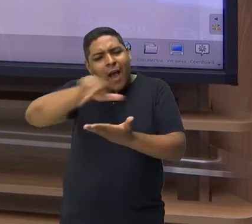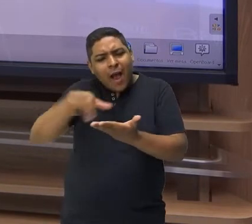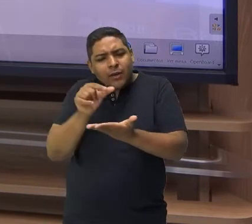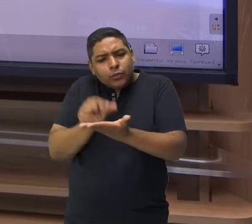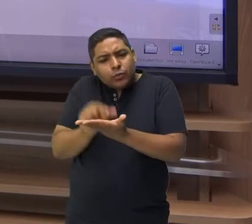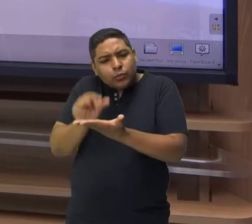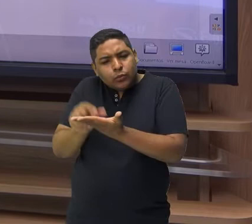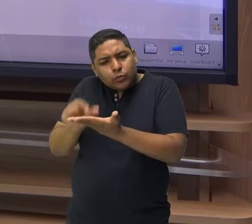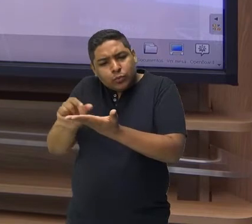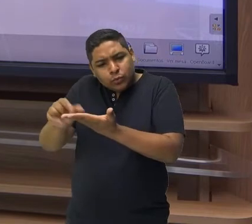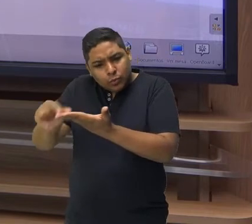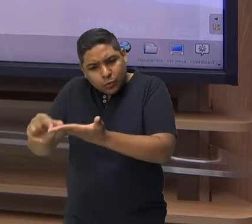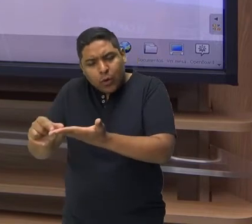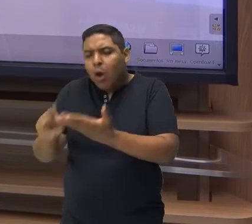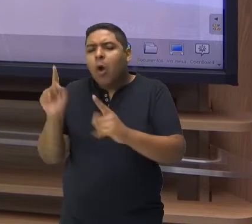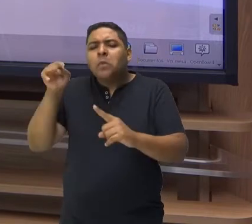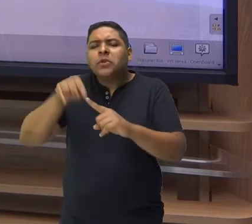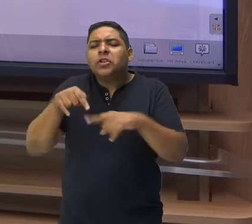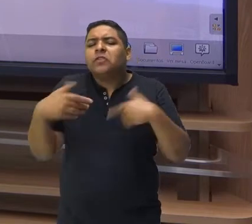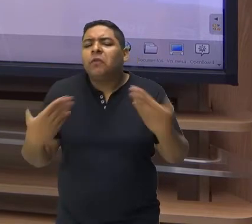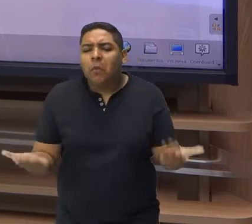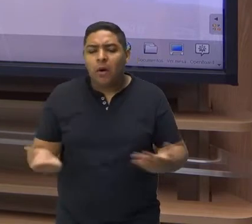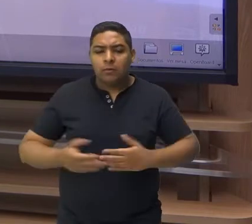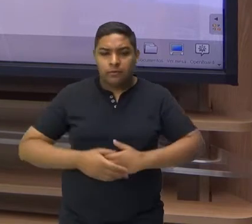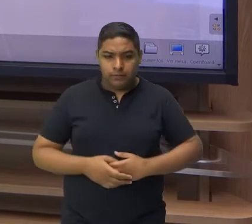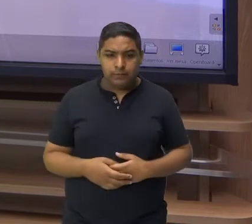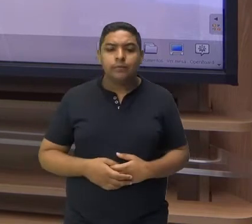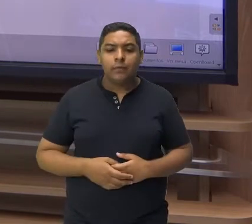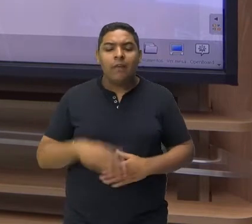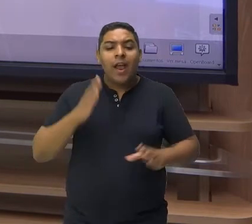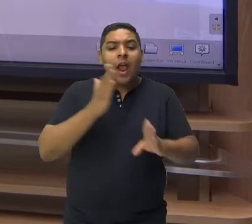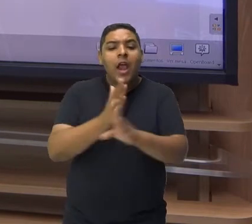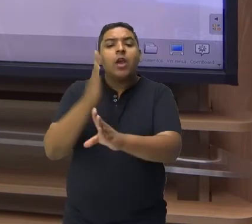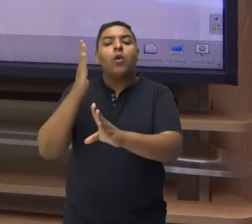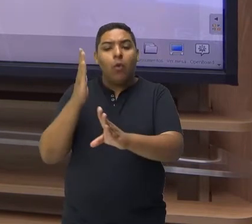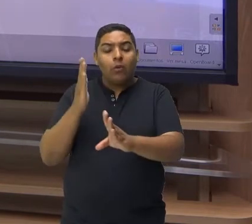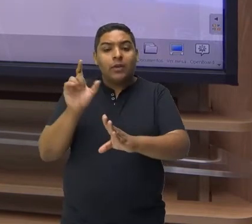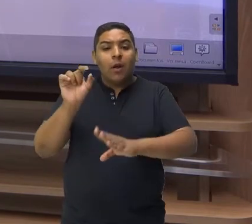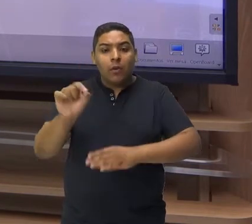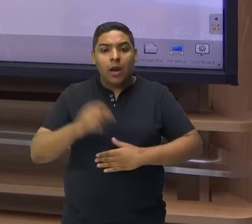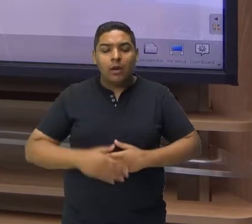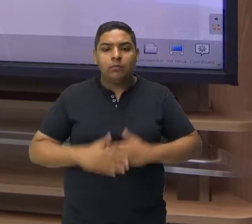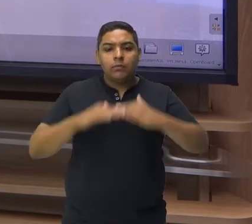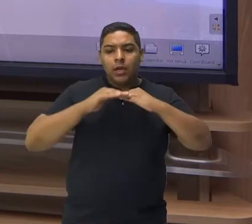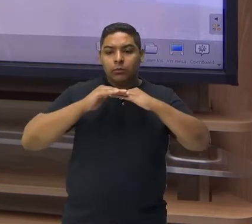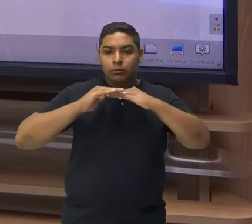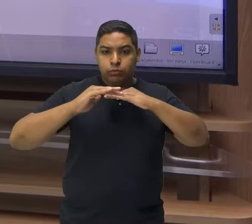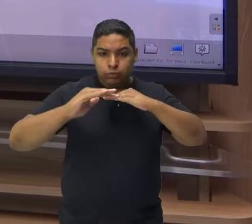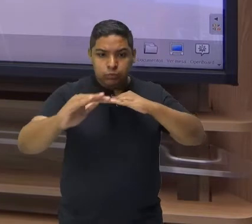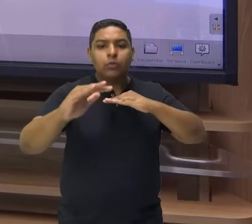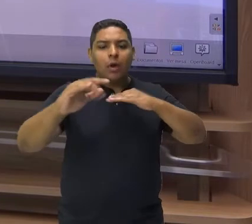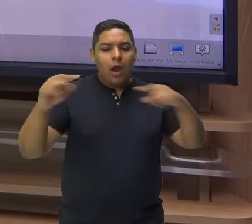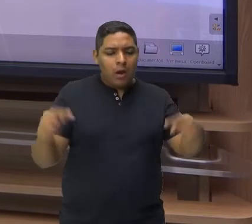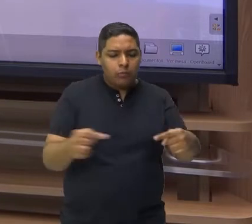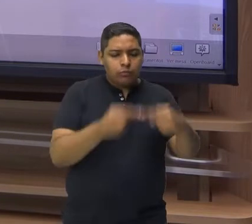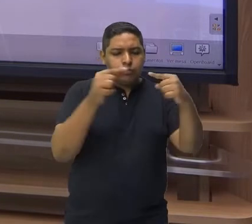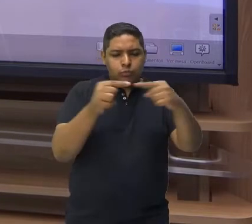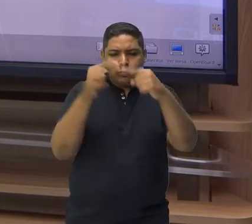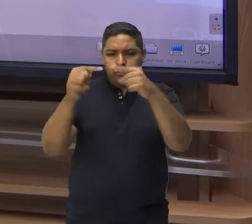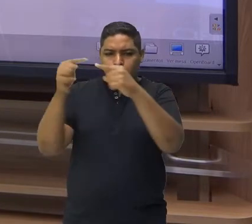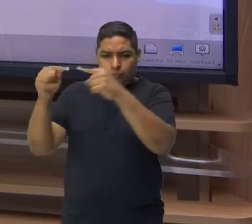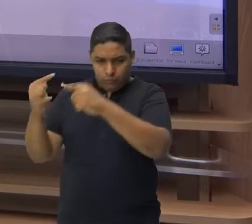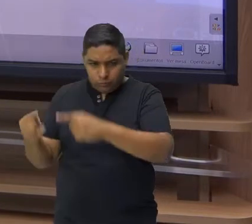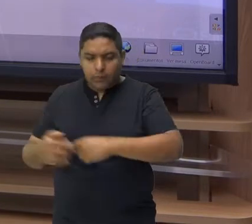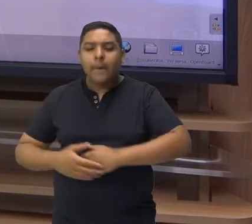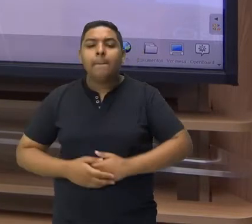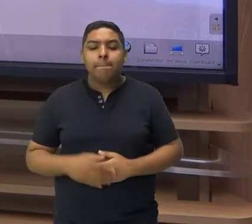é o nosso objetivo hoje aqui? Nós vamos encontrar o capacitor equivalente. O que é o capacitor equivalente? Vai ser